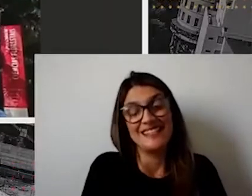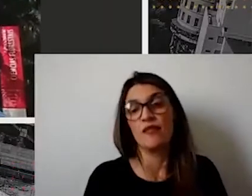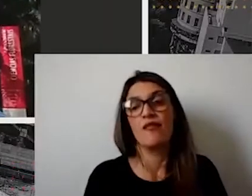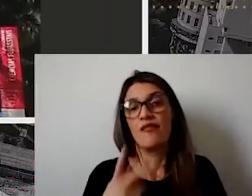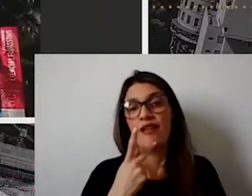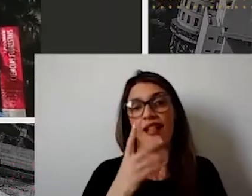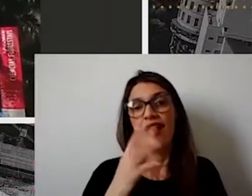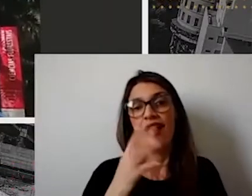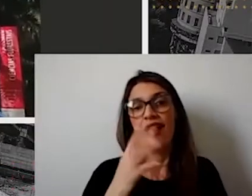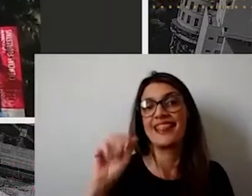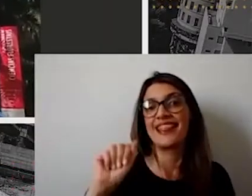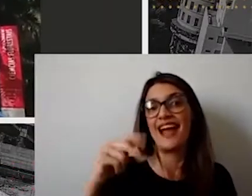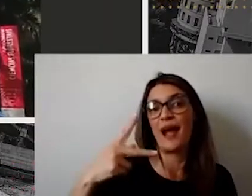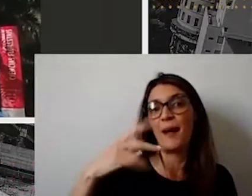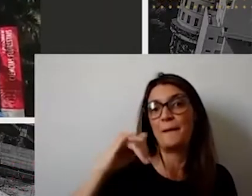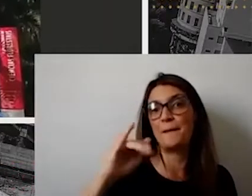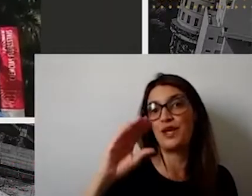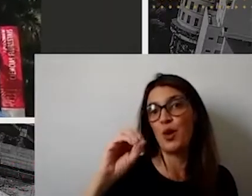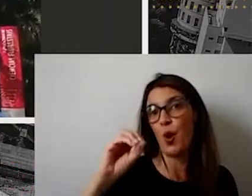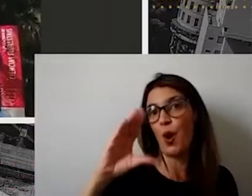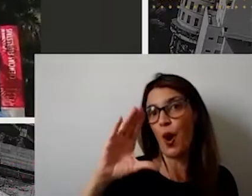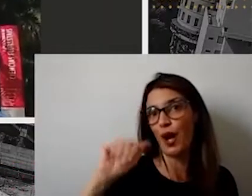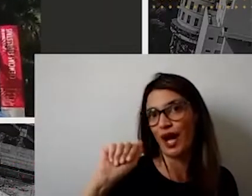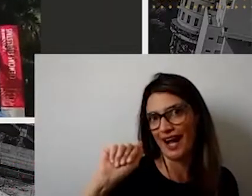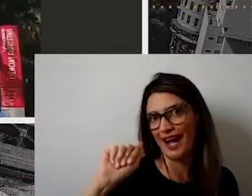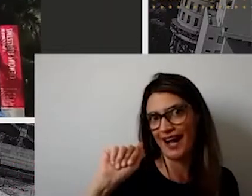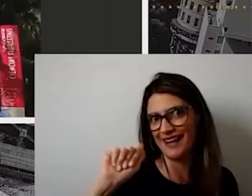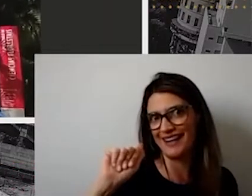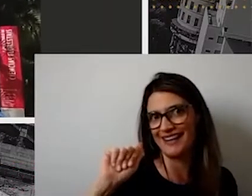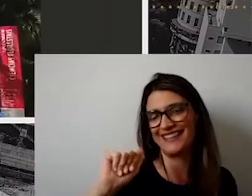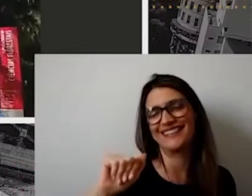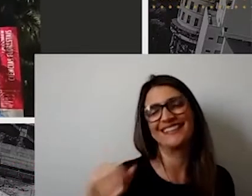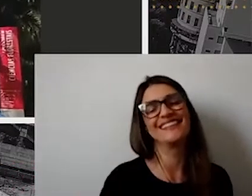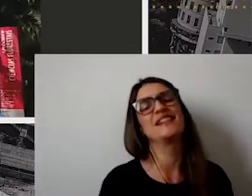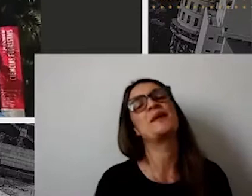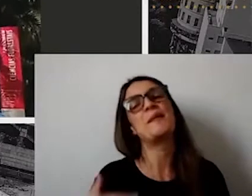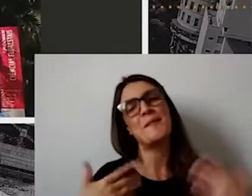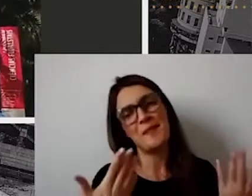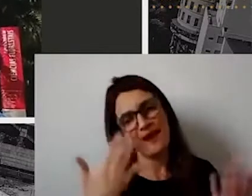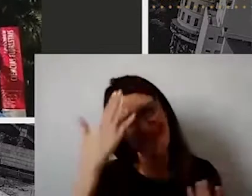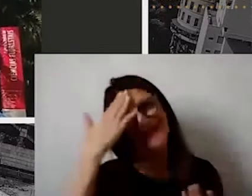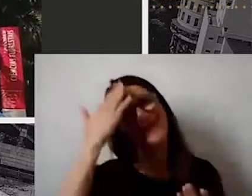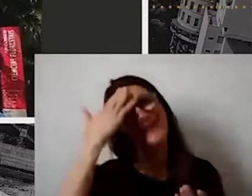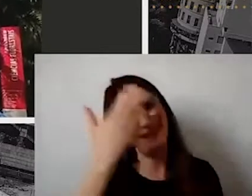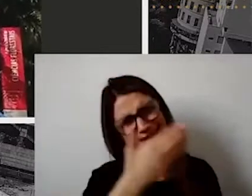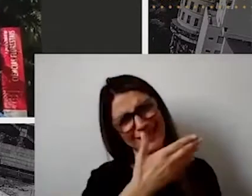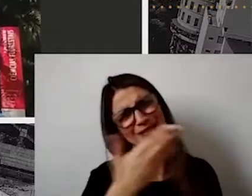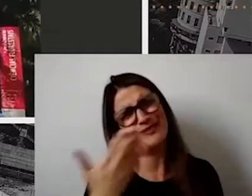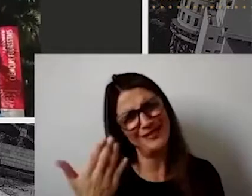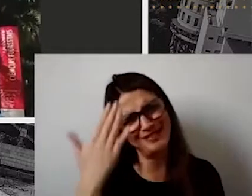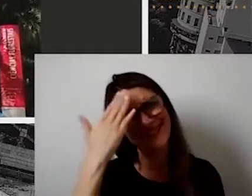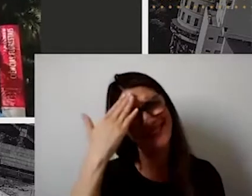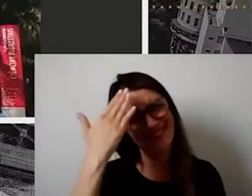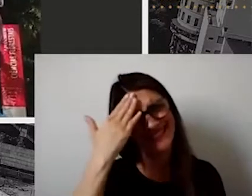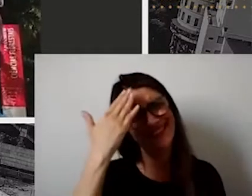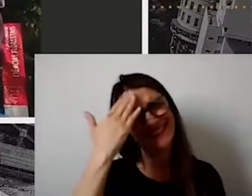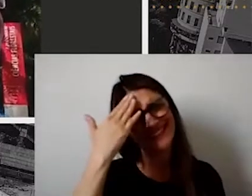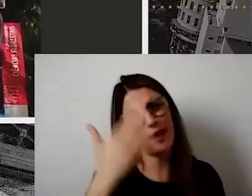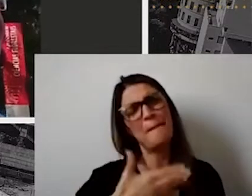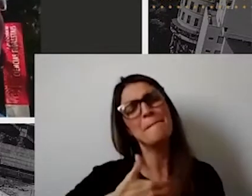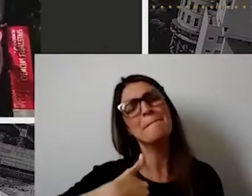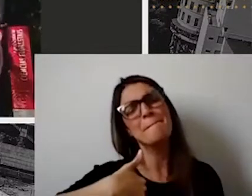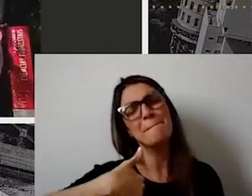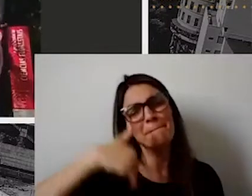eu não quero nem calcular a pegada de carbono dela, mas eu acho que vocês têm muito crédito para pesar a mão na tapioca.